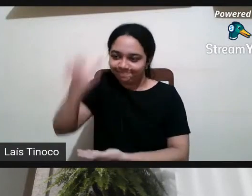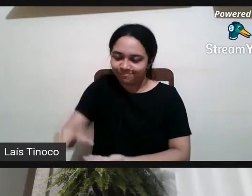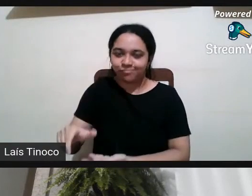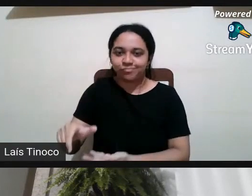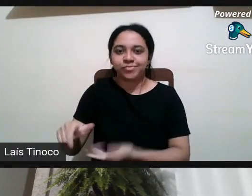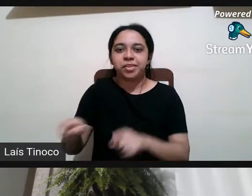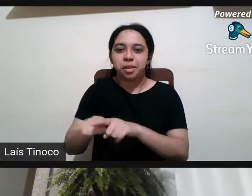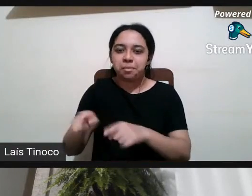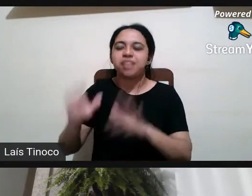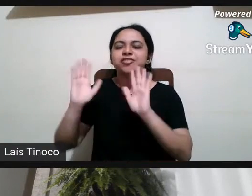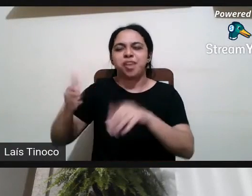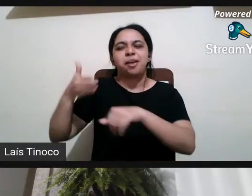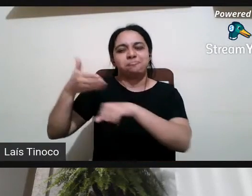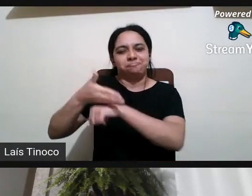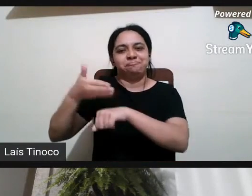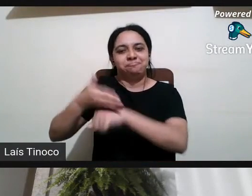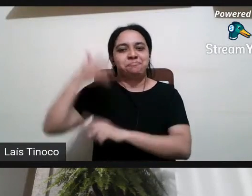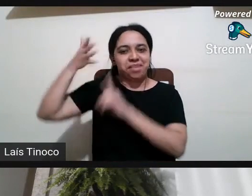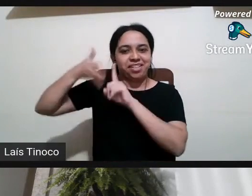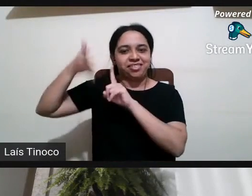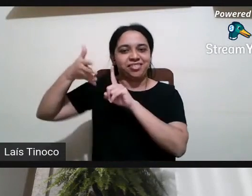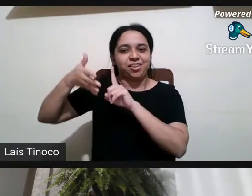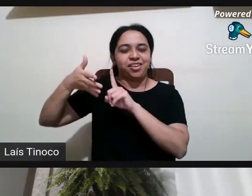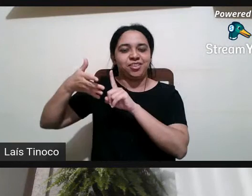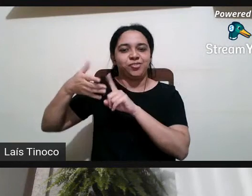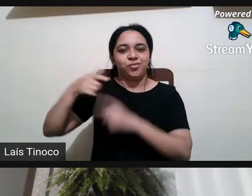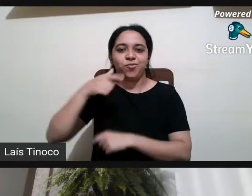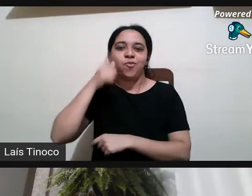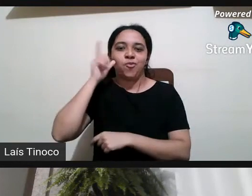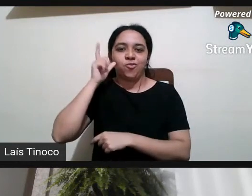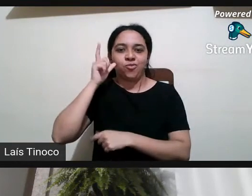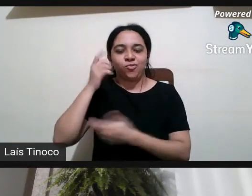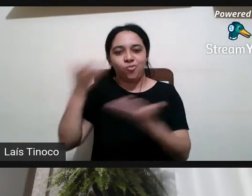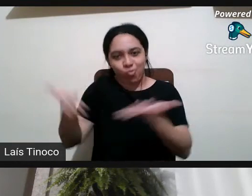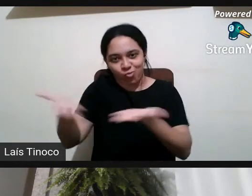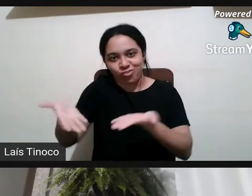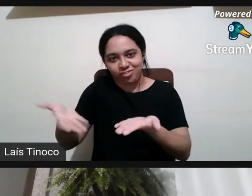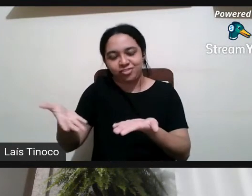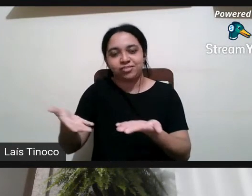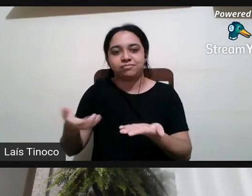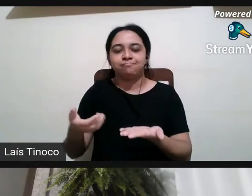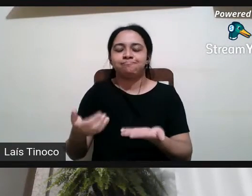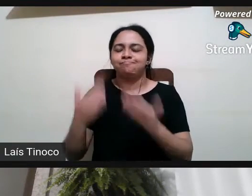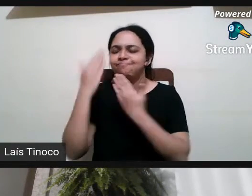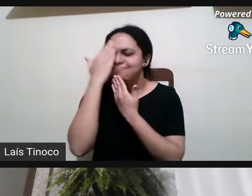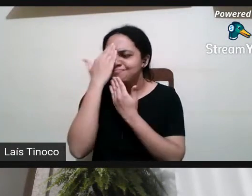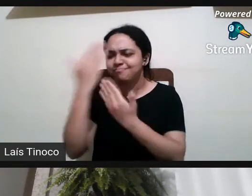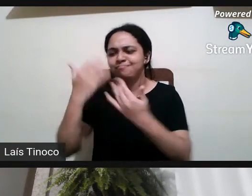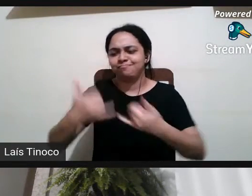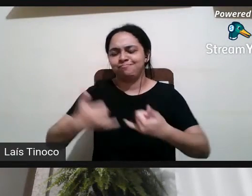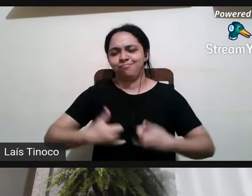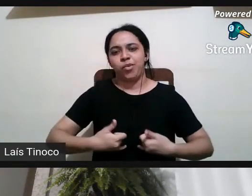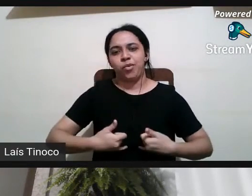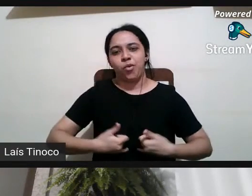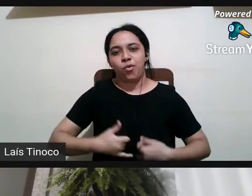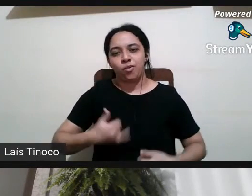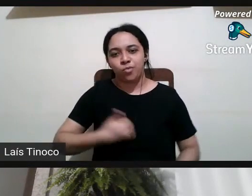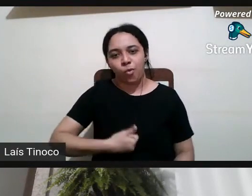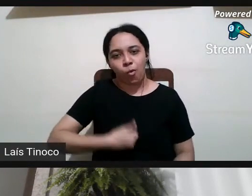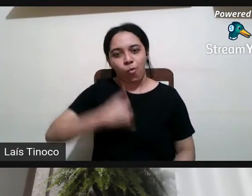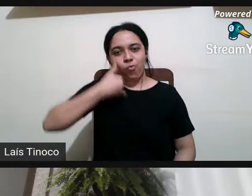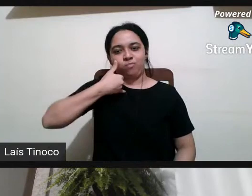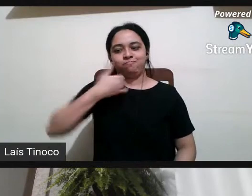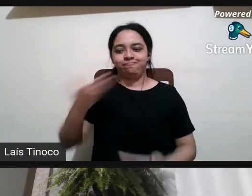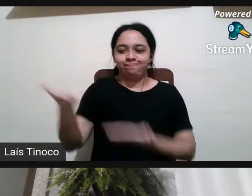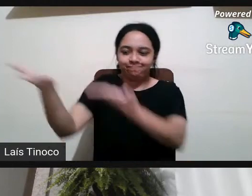como palestrante. Muito obrigado, professor, por ter nos dado a honra da sua participação. Fica aí de novo o convite